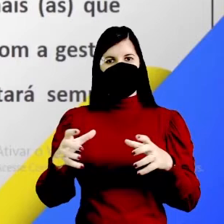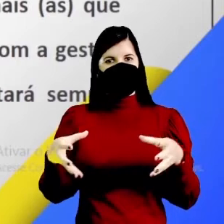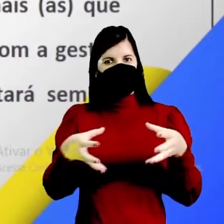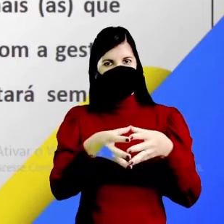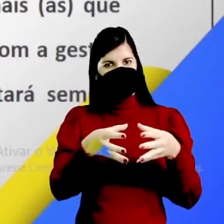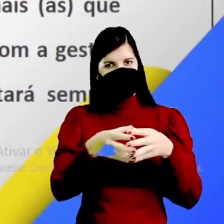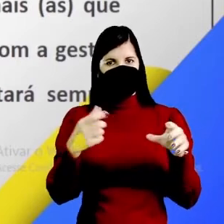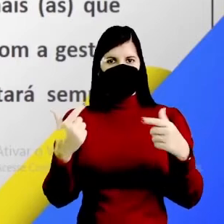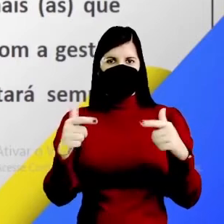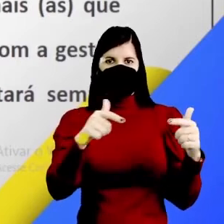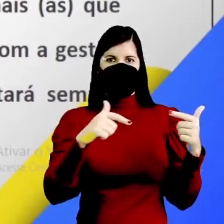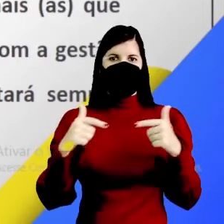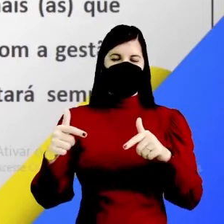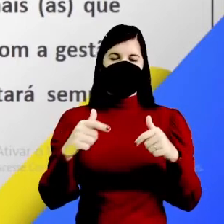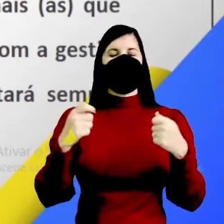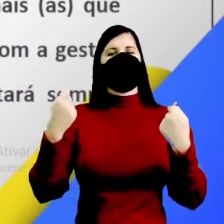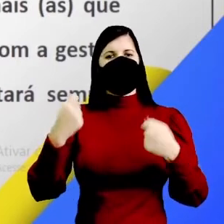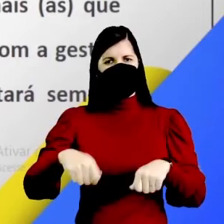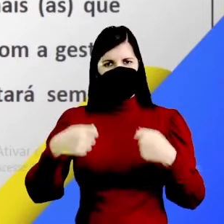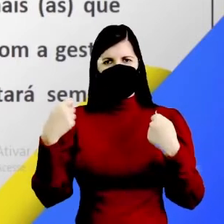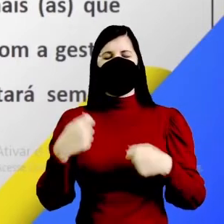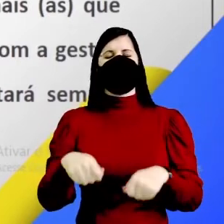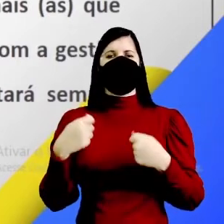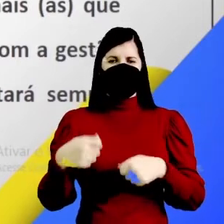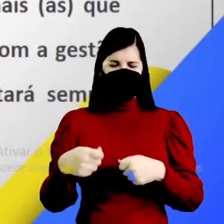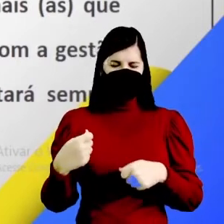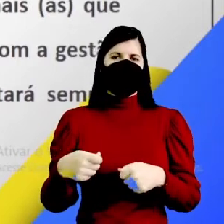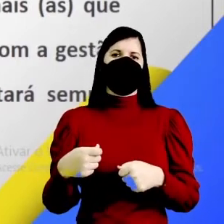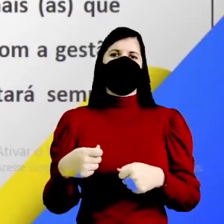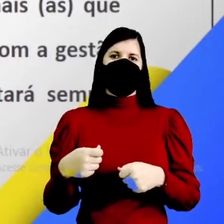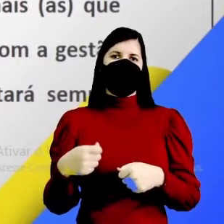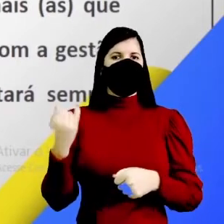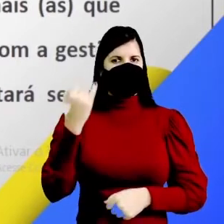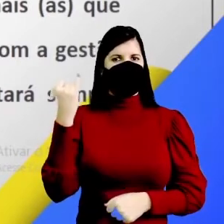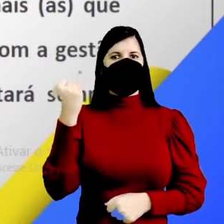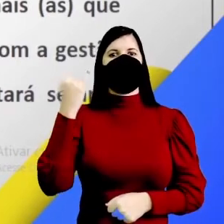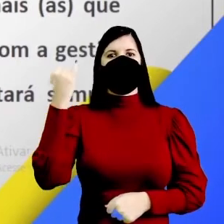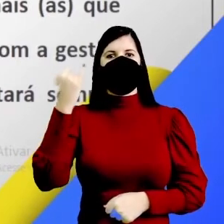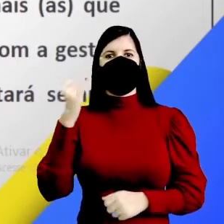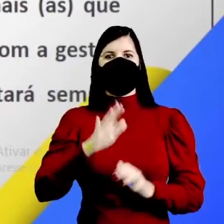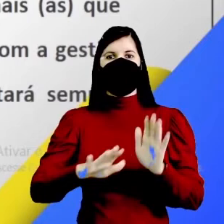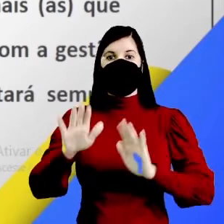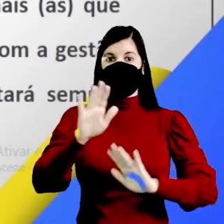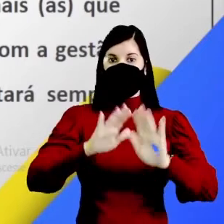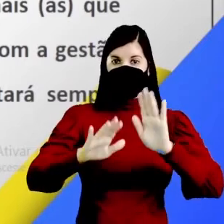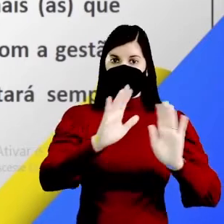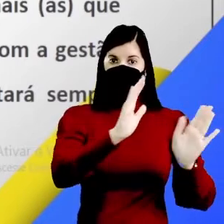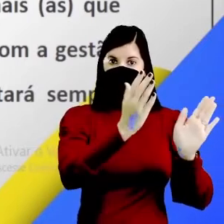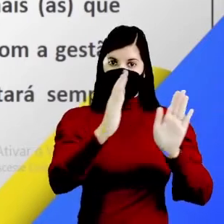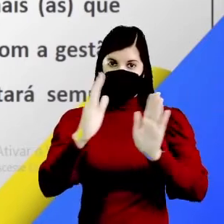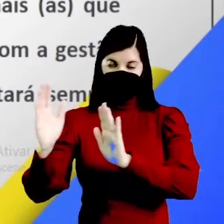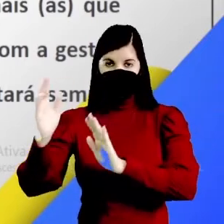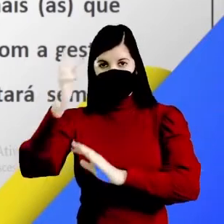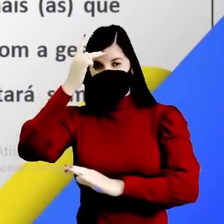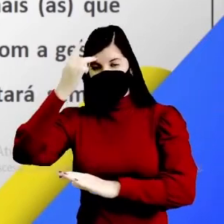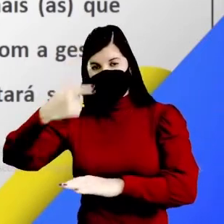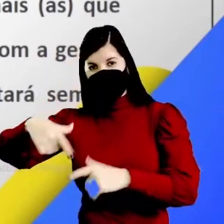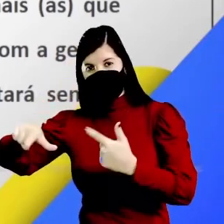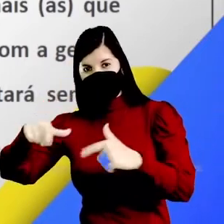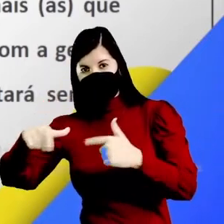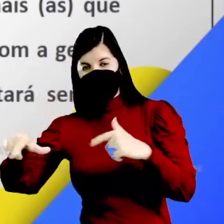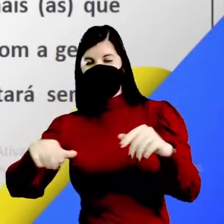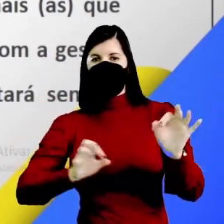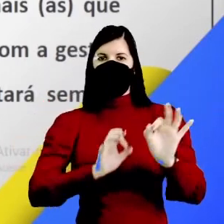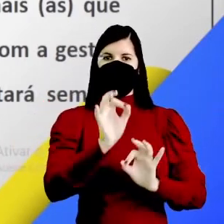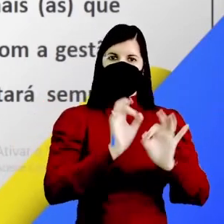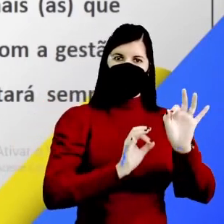funcionários. Então, é mais do que necessário, é muito importante, porque assim, a gente vai ter o cuidado com a gestão do acervo, com os funcionários, com a